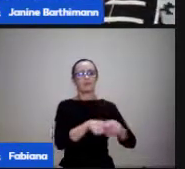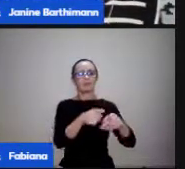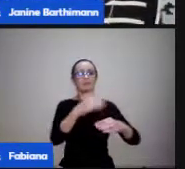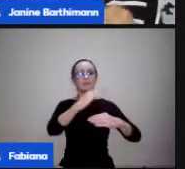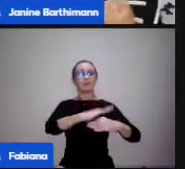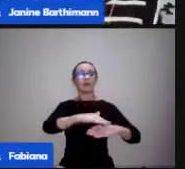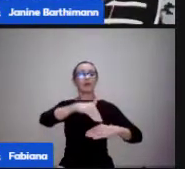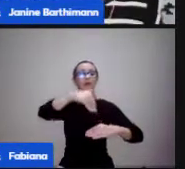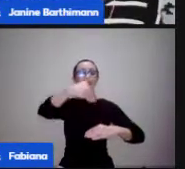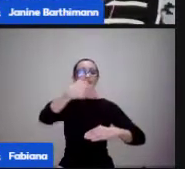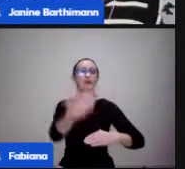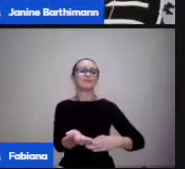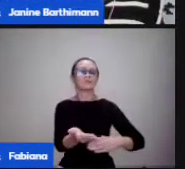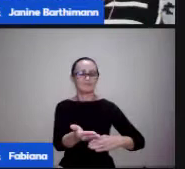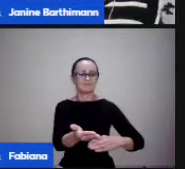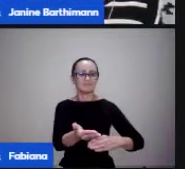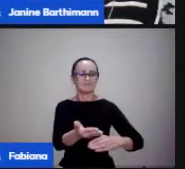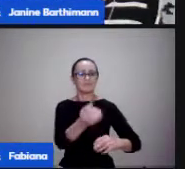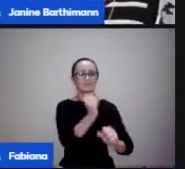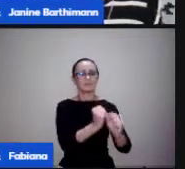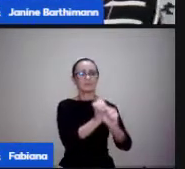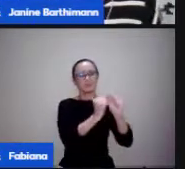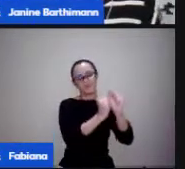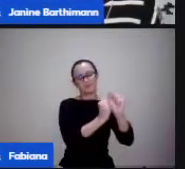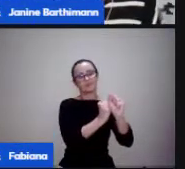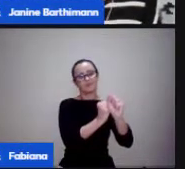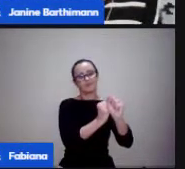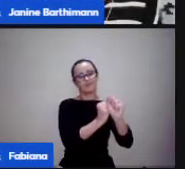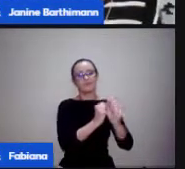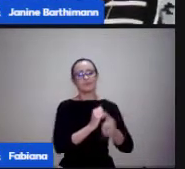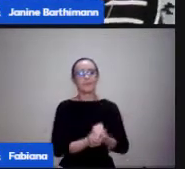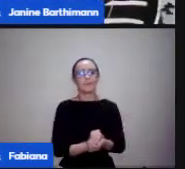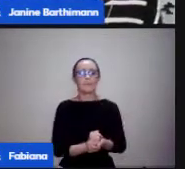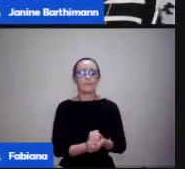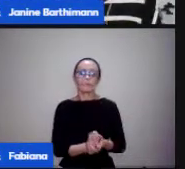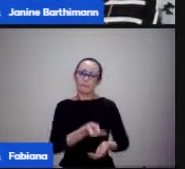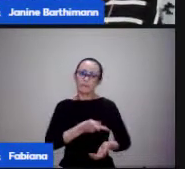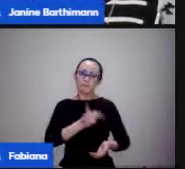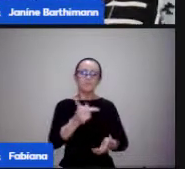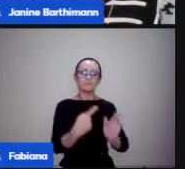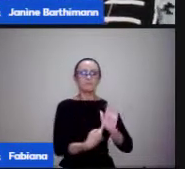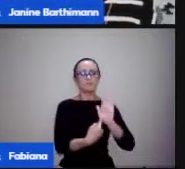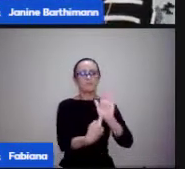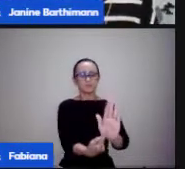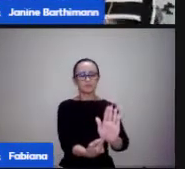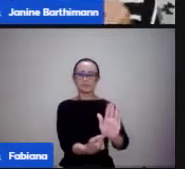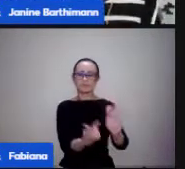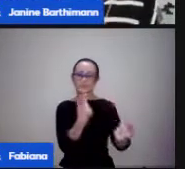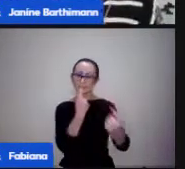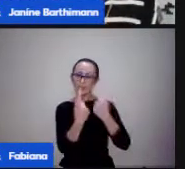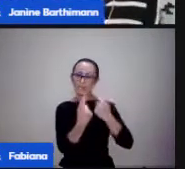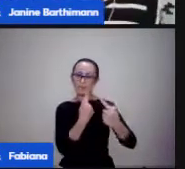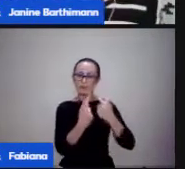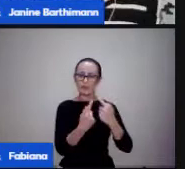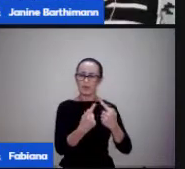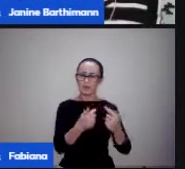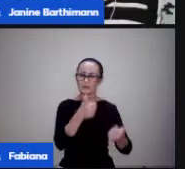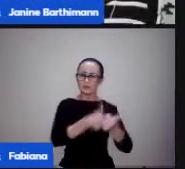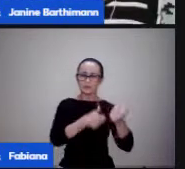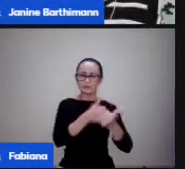estrutura física. Então, a gente sempre traz essas citações, esses diálogos, para que a gente entenda o